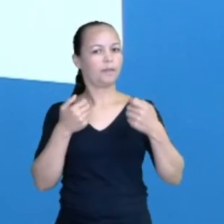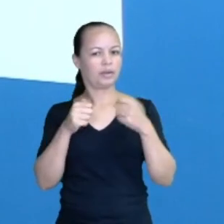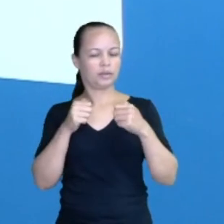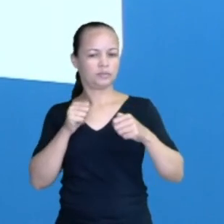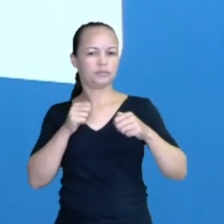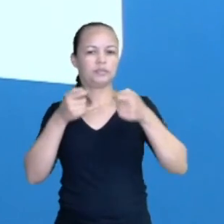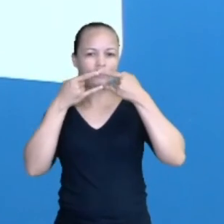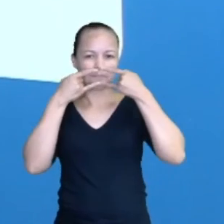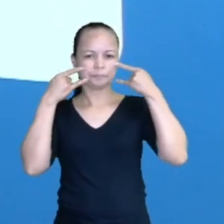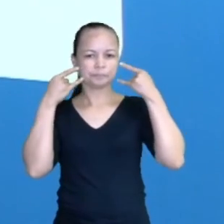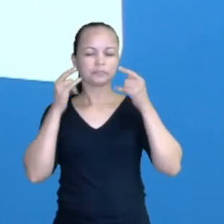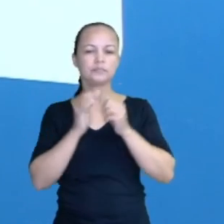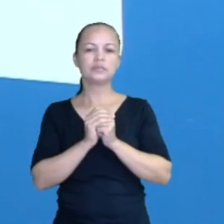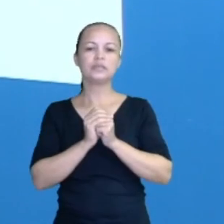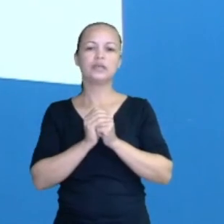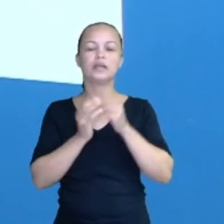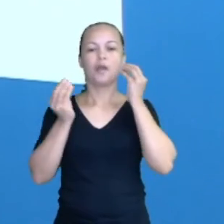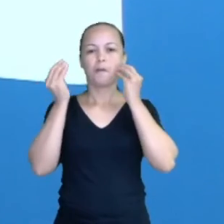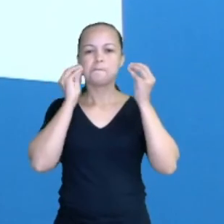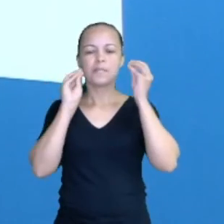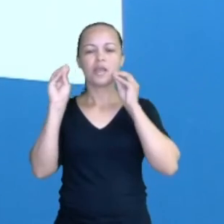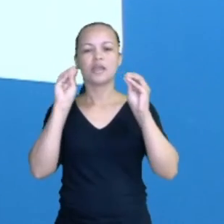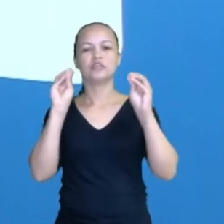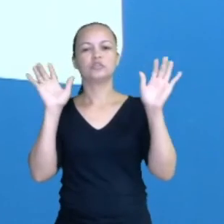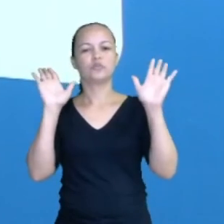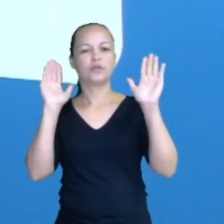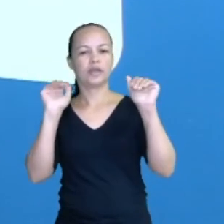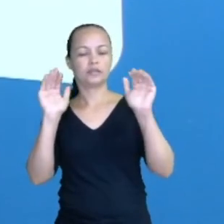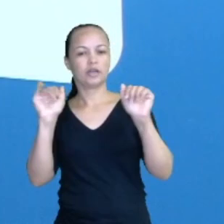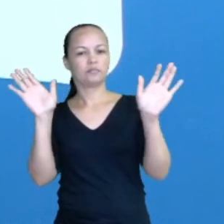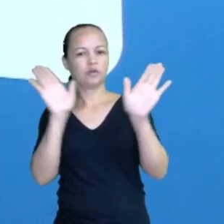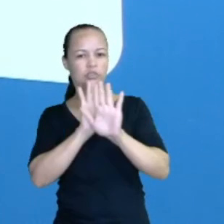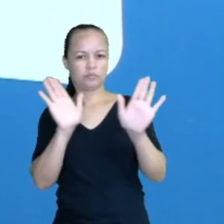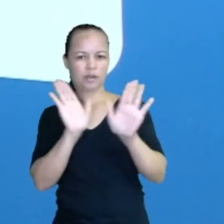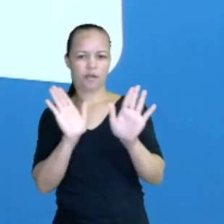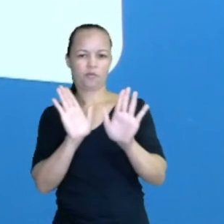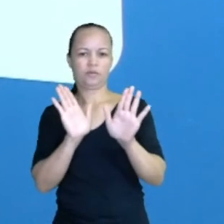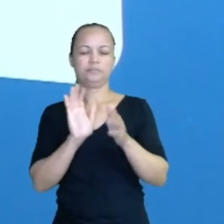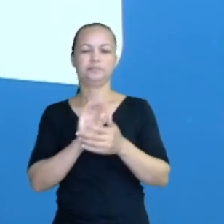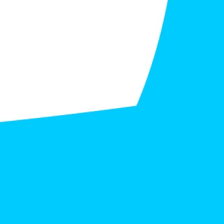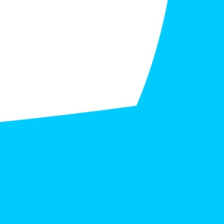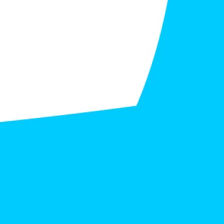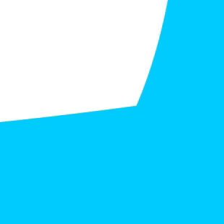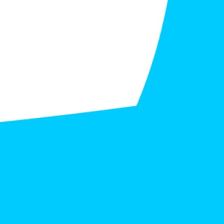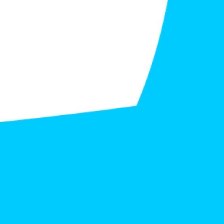E beijos e até a próxima aula. Espero você, tá bom?